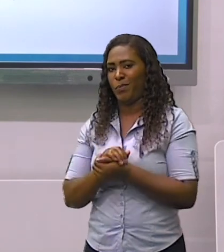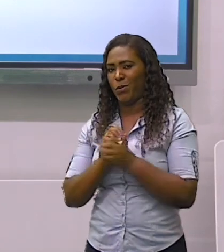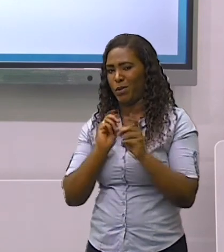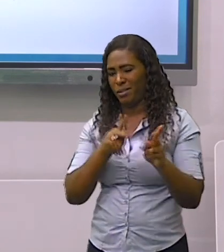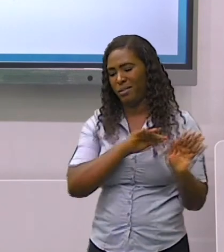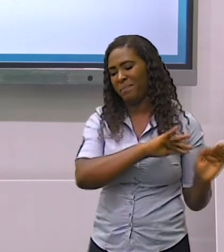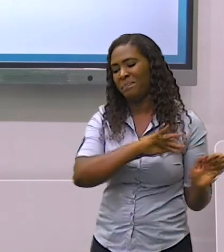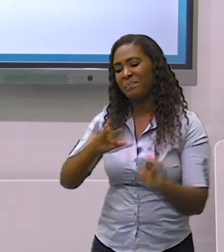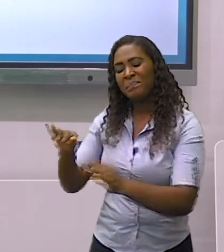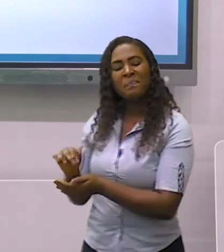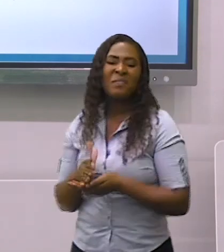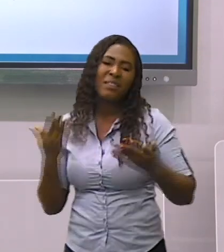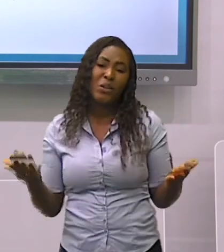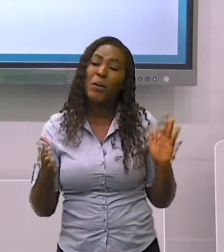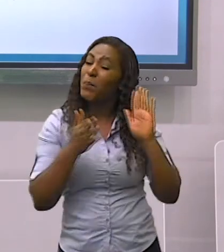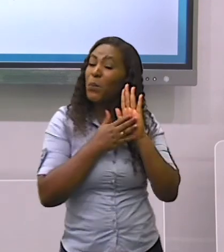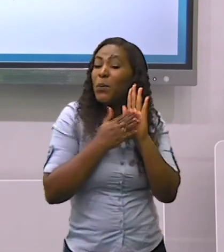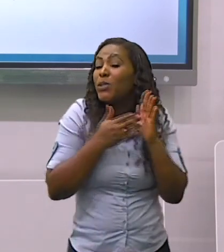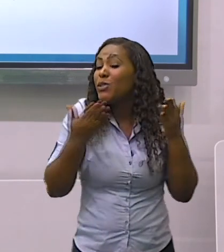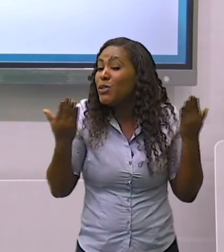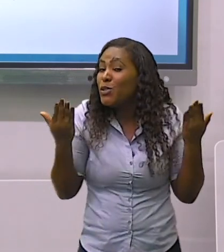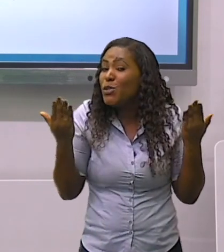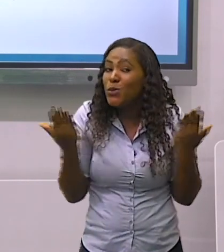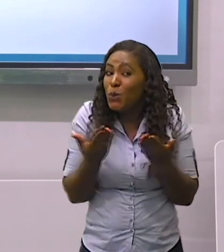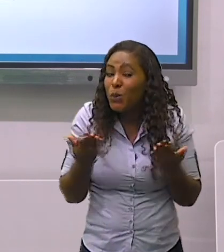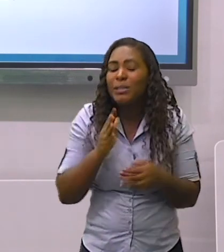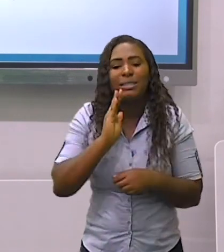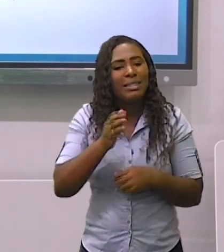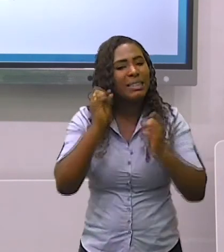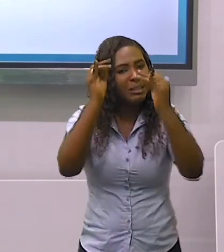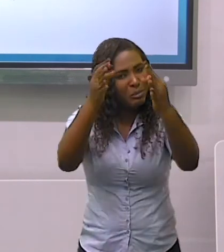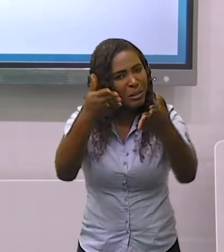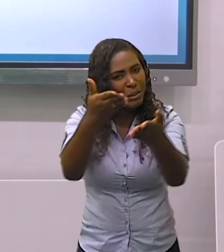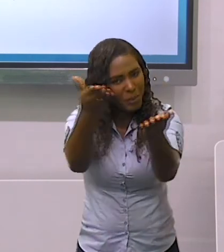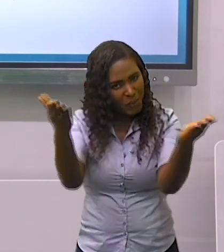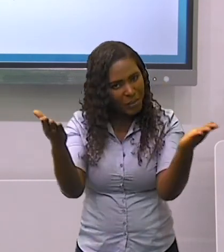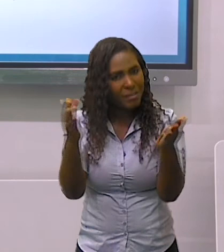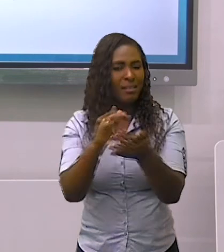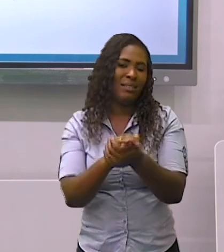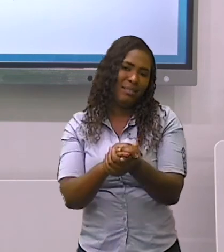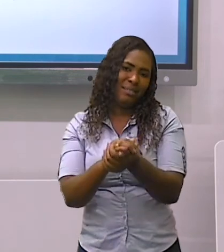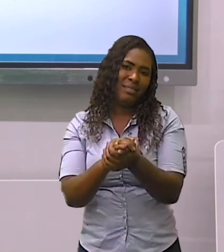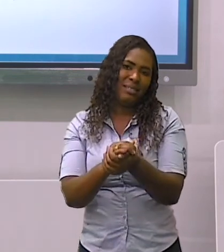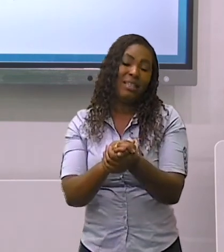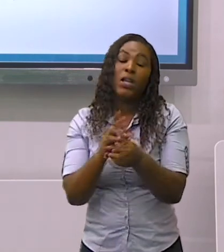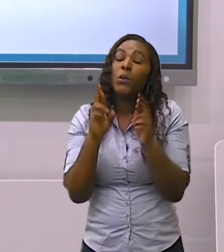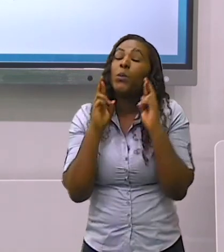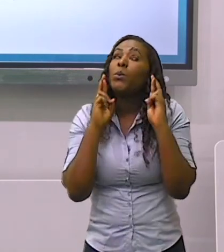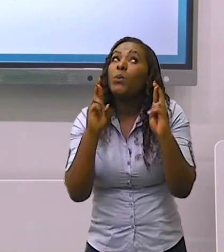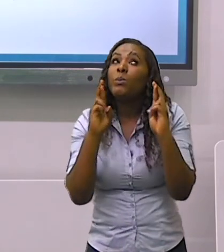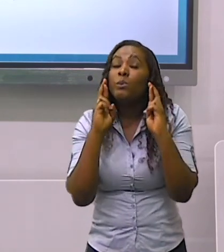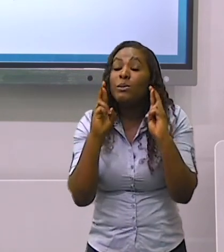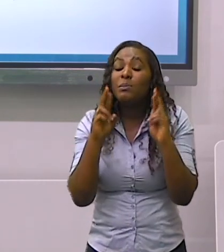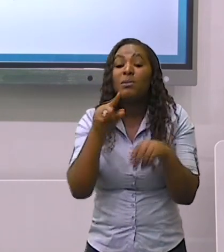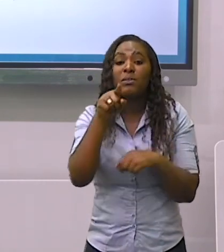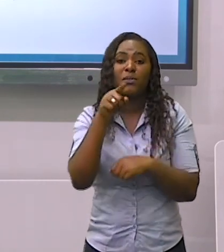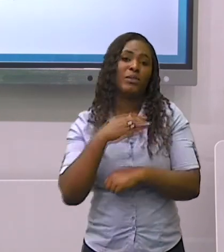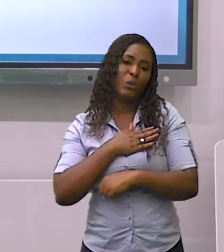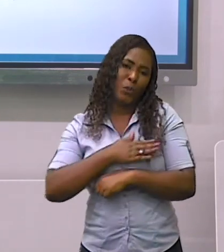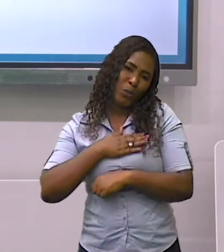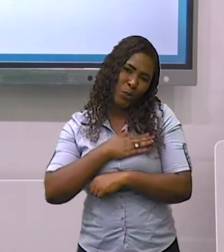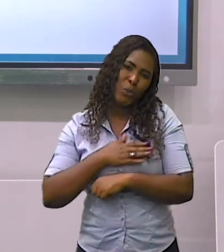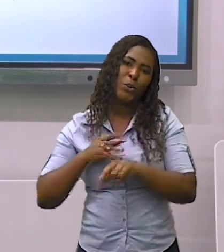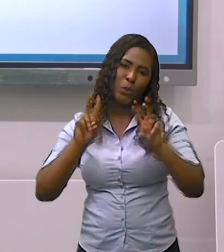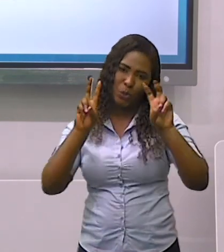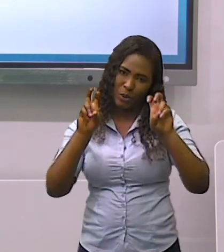para ampliar os conhecimentos sobre diferentes lugares. Eu espero que tenham apreciado este tema